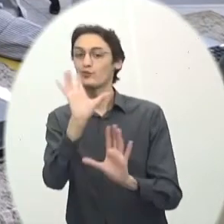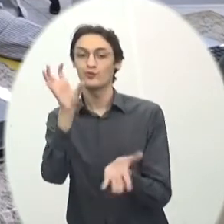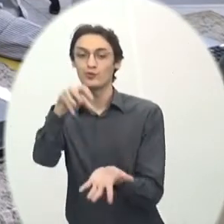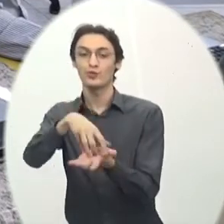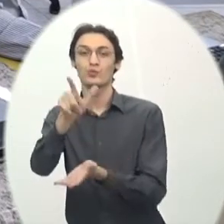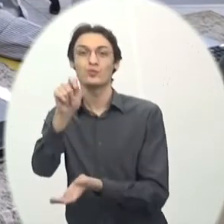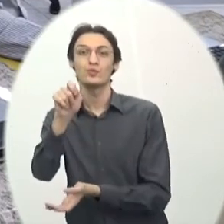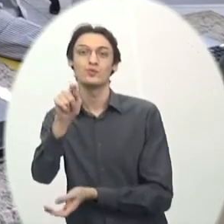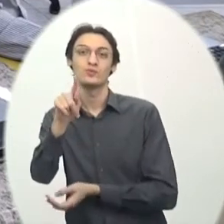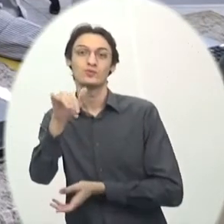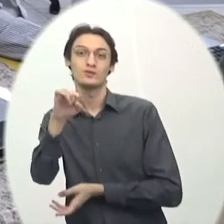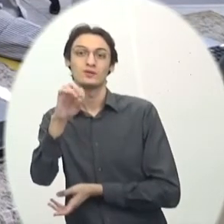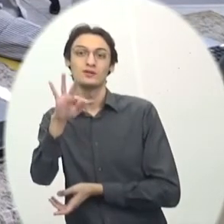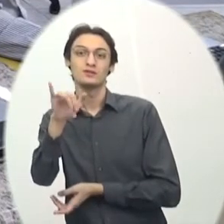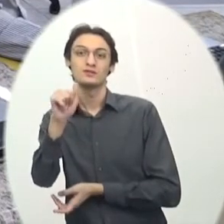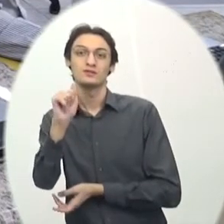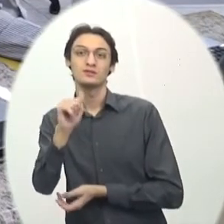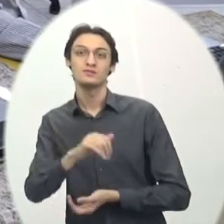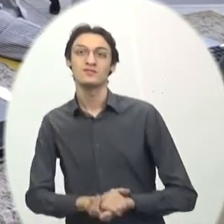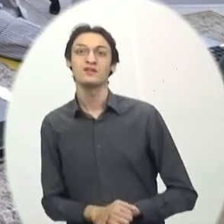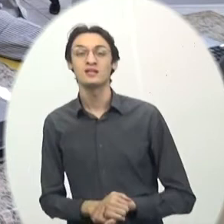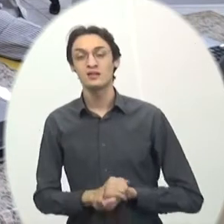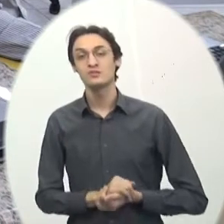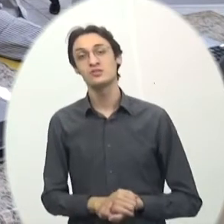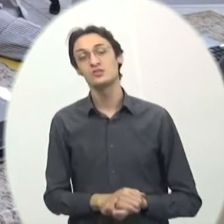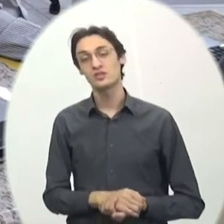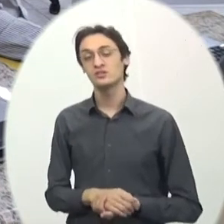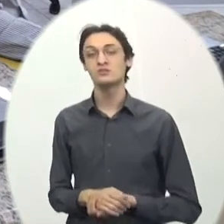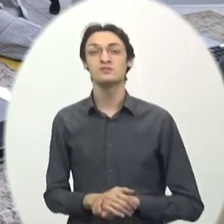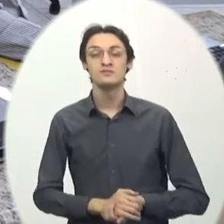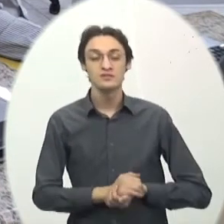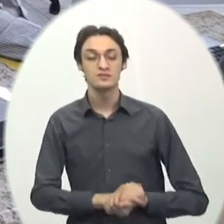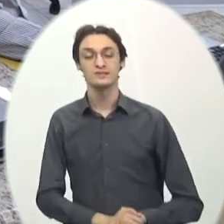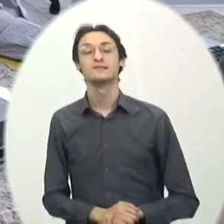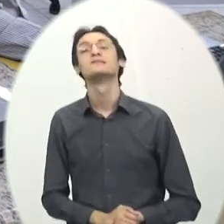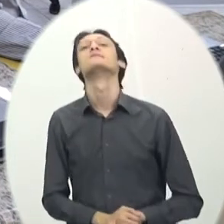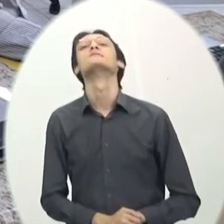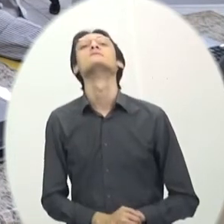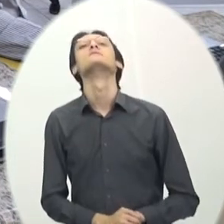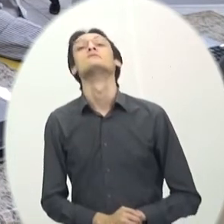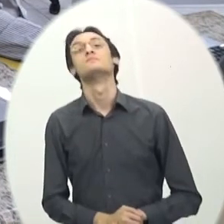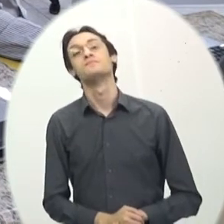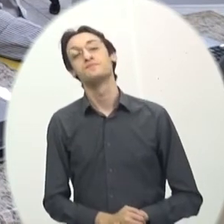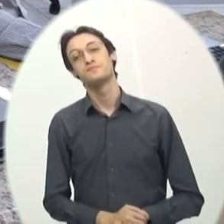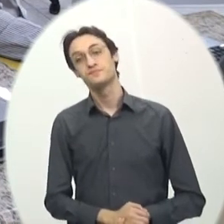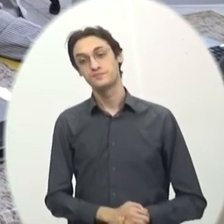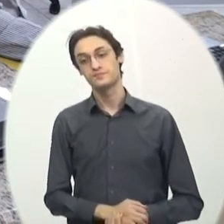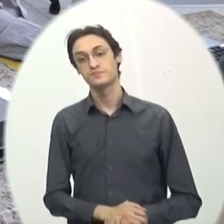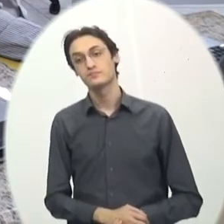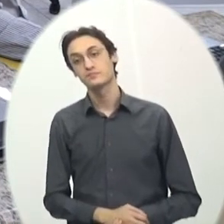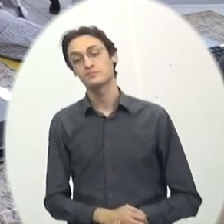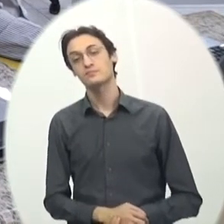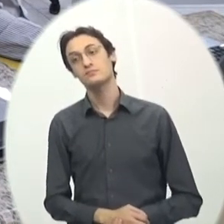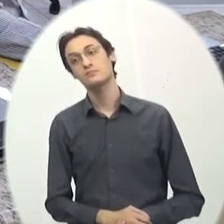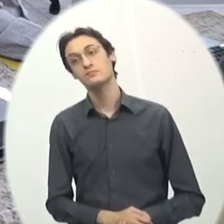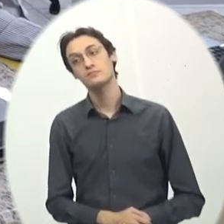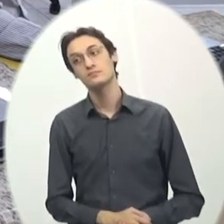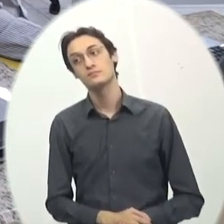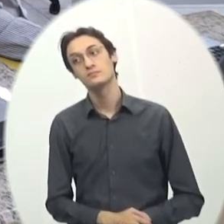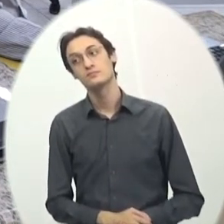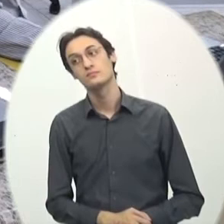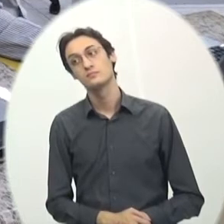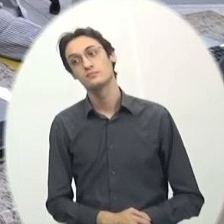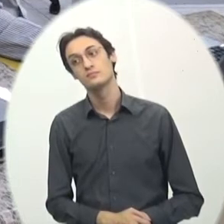que foi falado aqui. O Acélio falou, o secretário, que era através da logística.